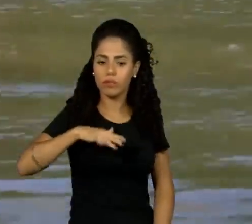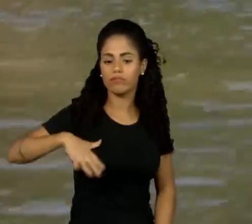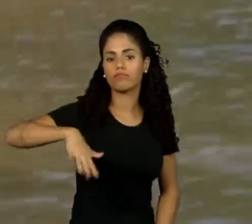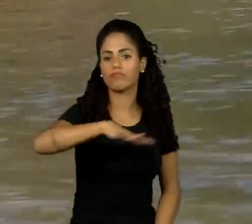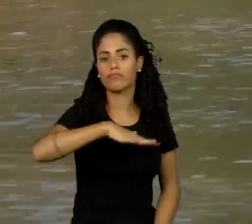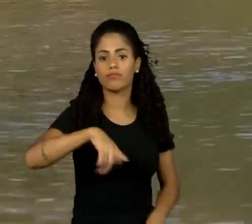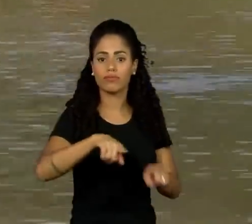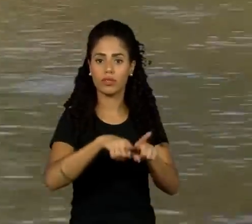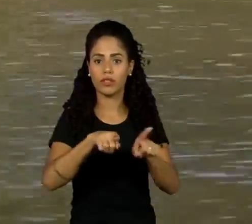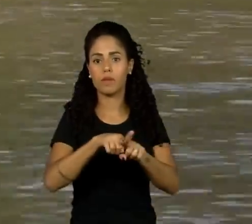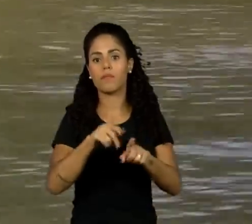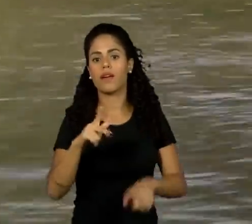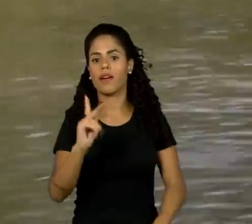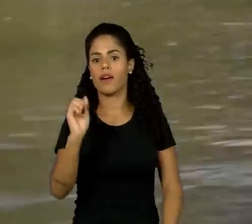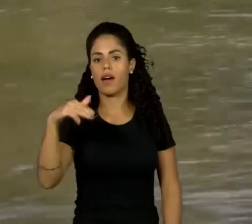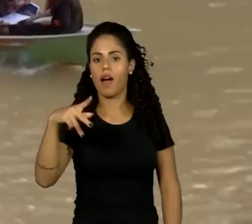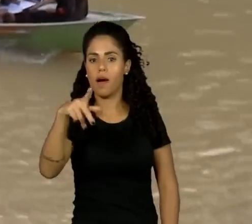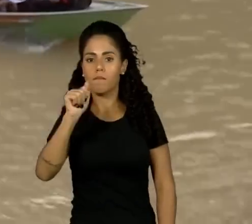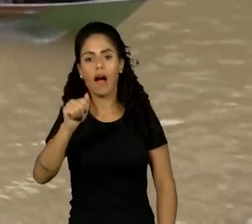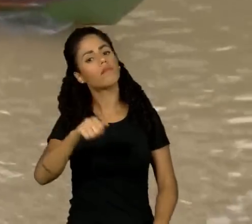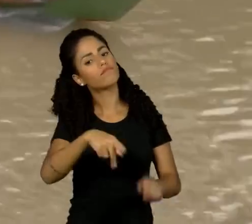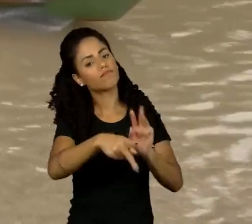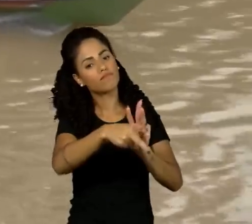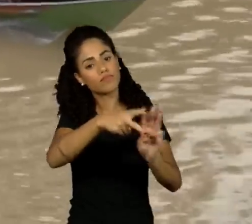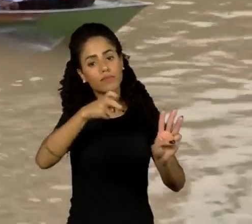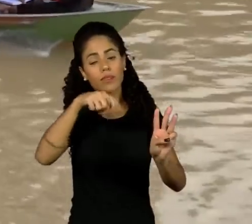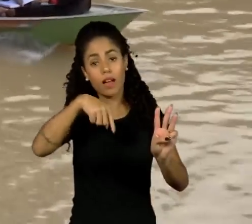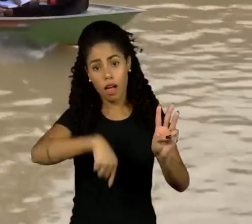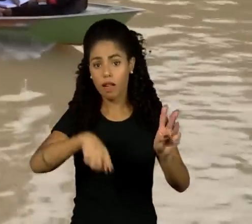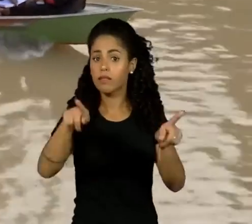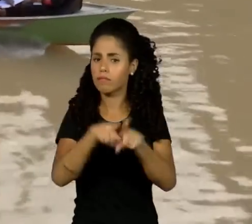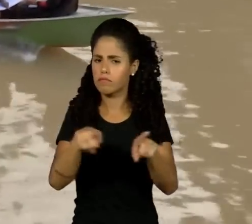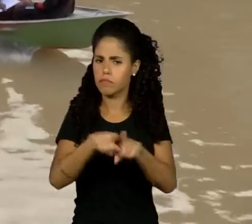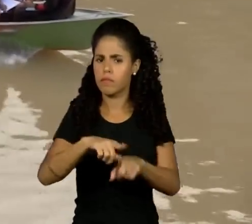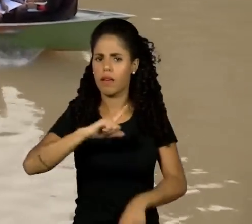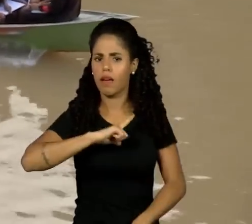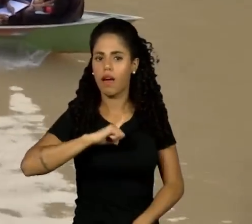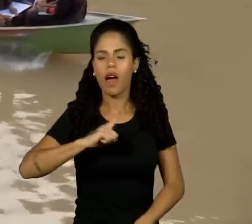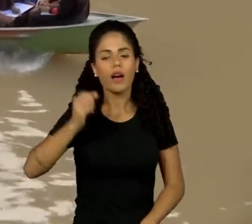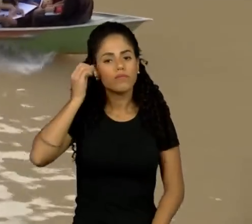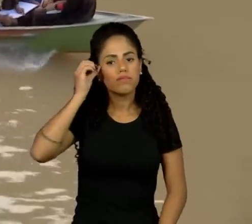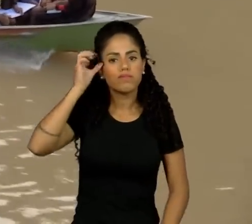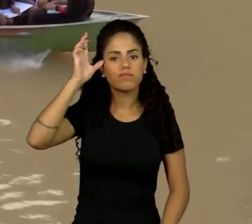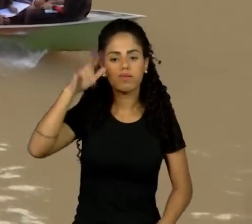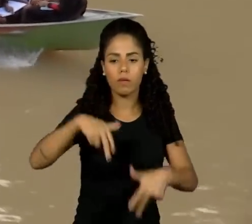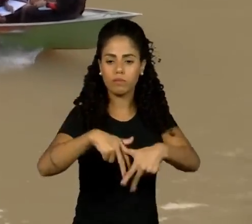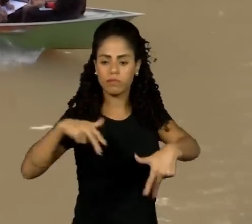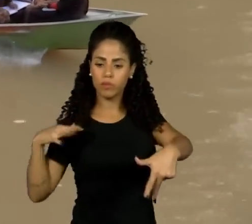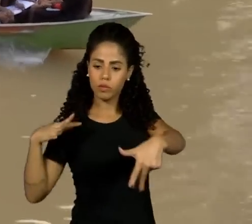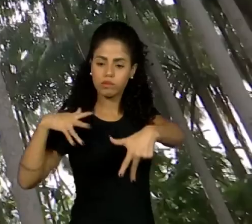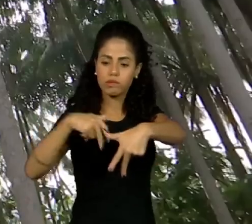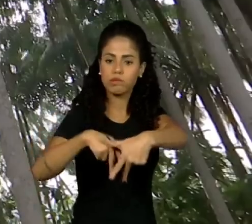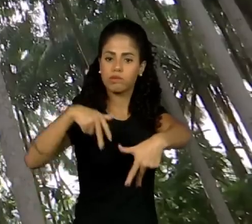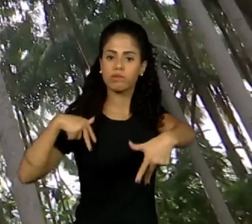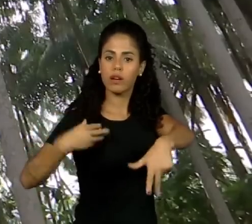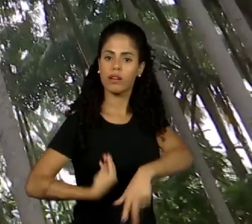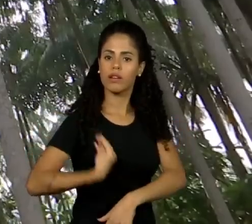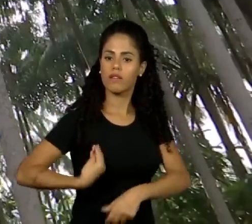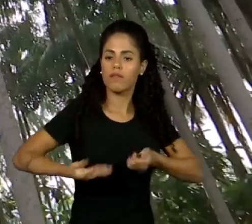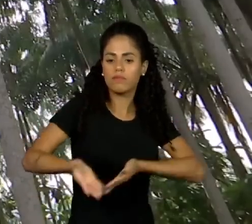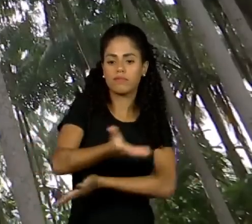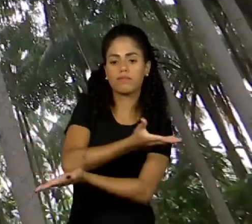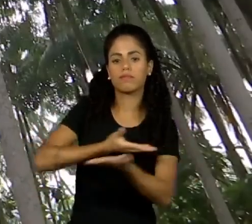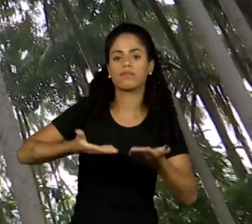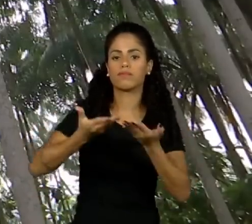indígena Campa são 1.300, mas aqui também cultivam o saber ancestral de viver em parceria com a